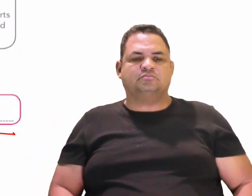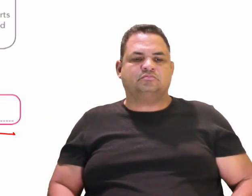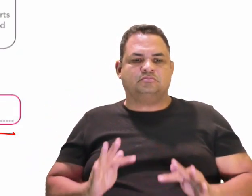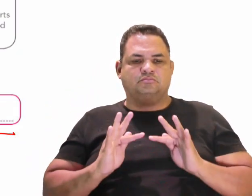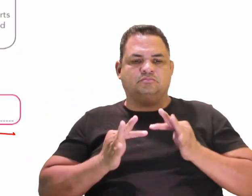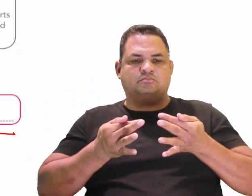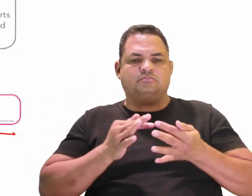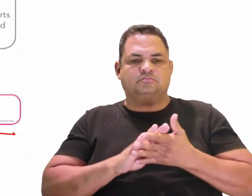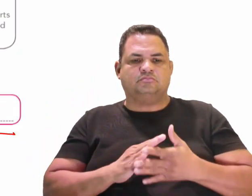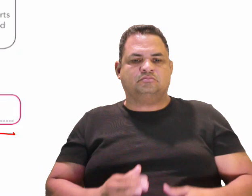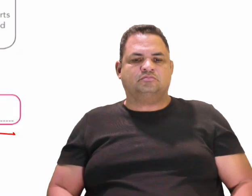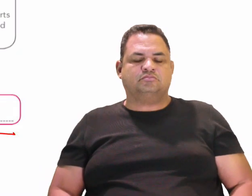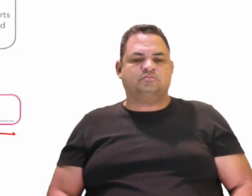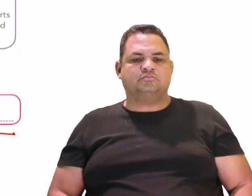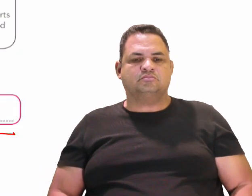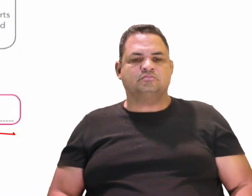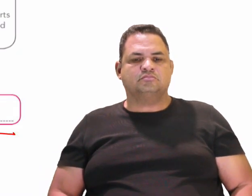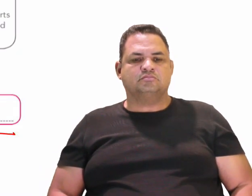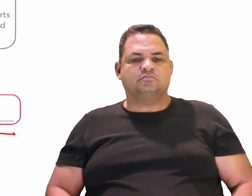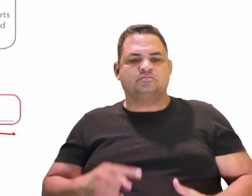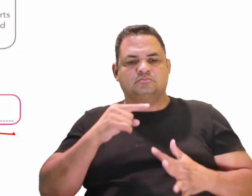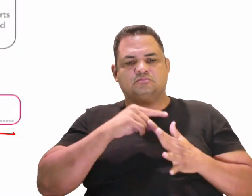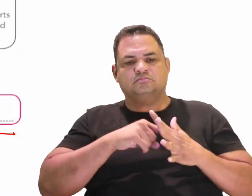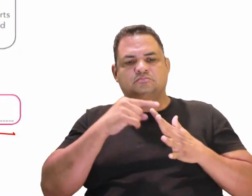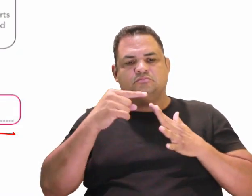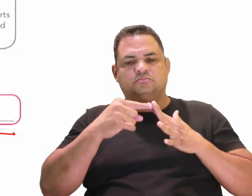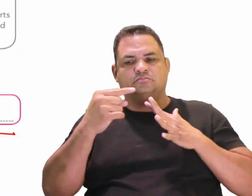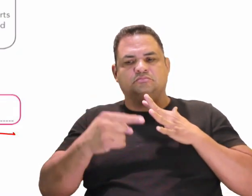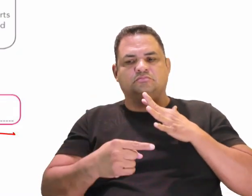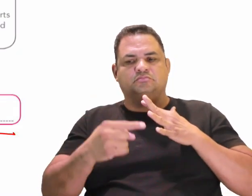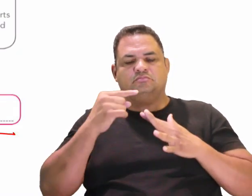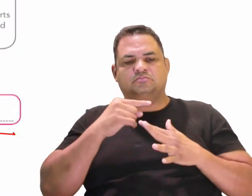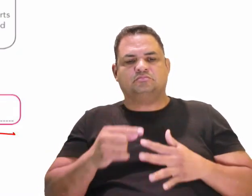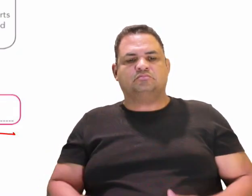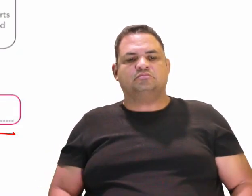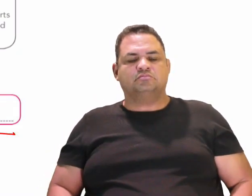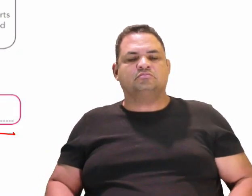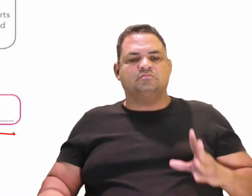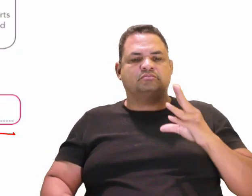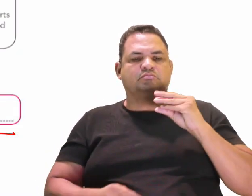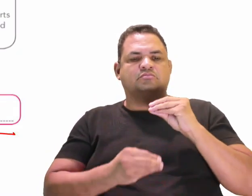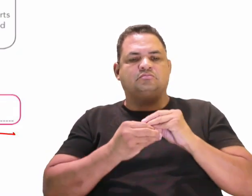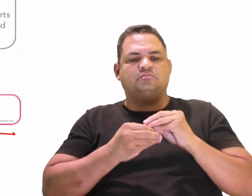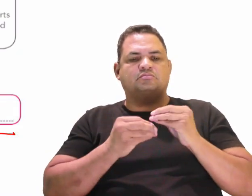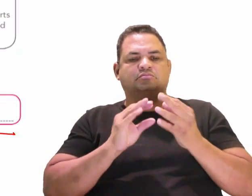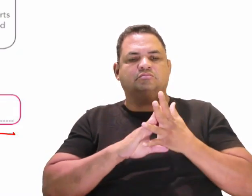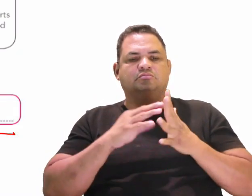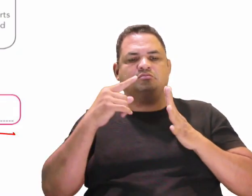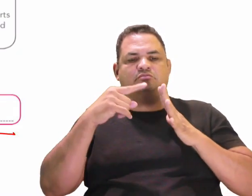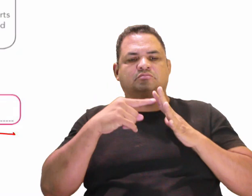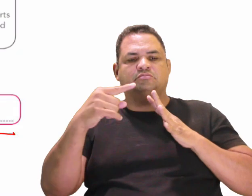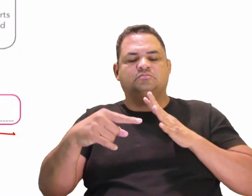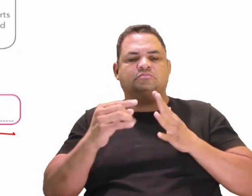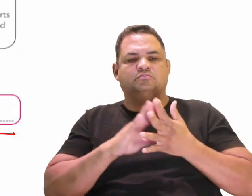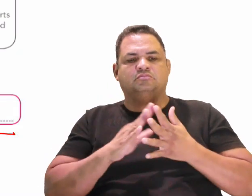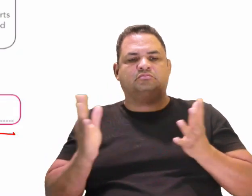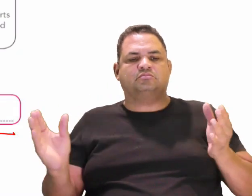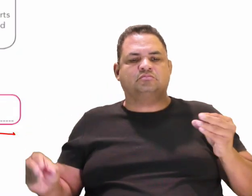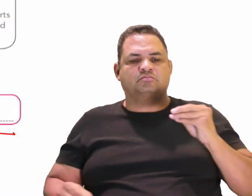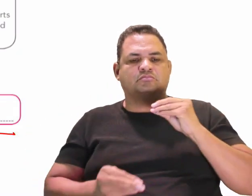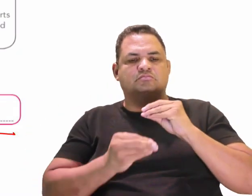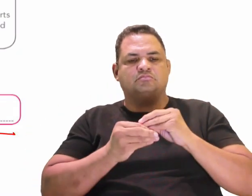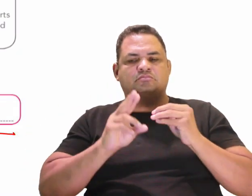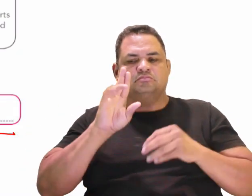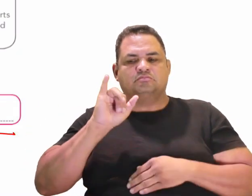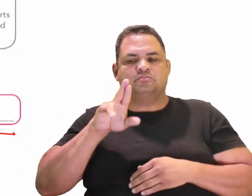termina em CVC, né? Consoante, vogal, consoante. Vou acrescer mais uma consoante para poder acrescentar para poder colocar